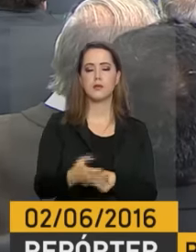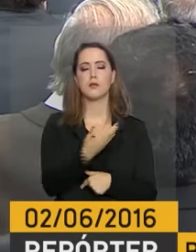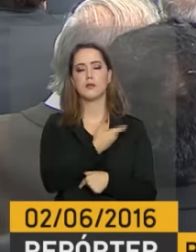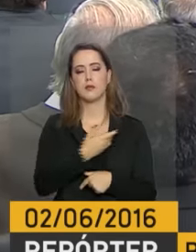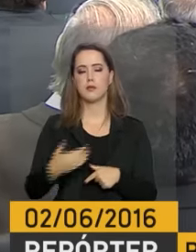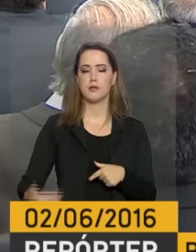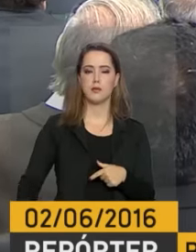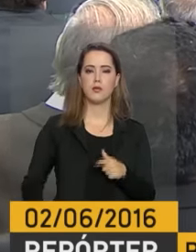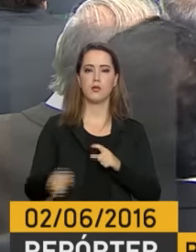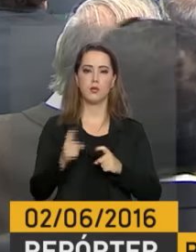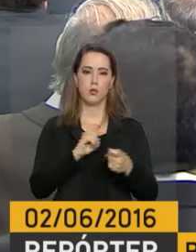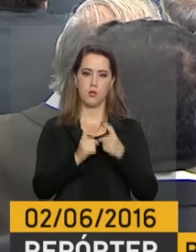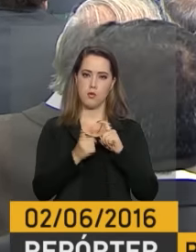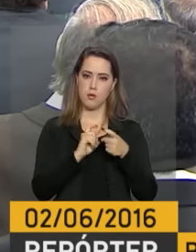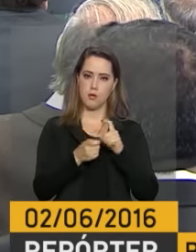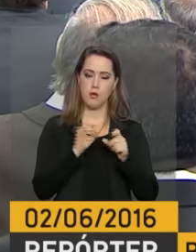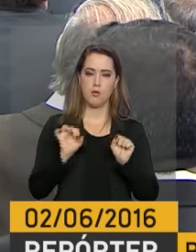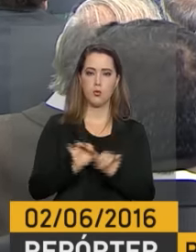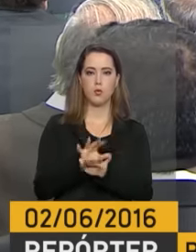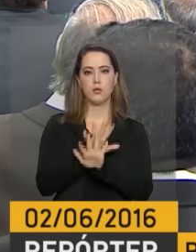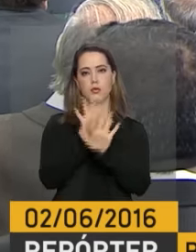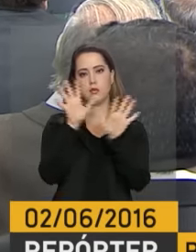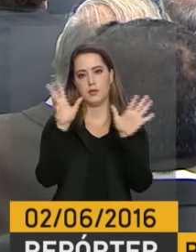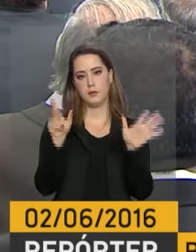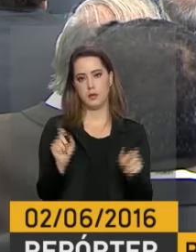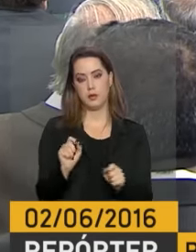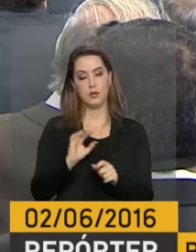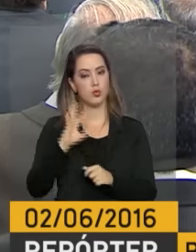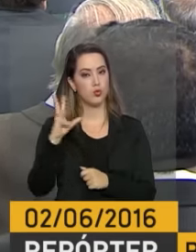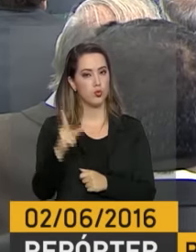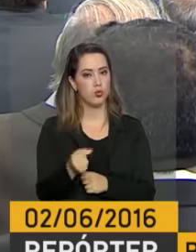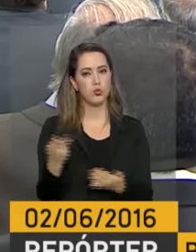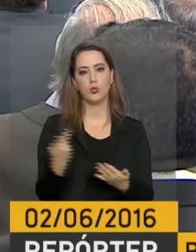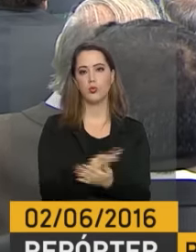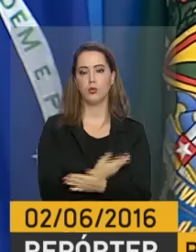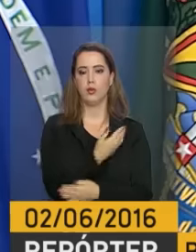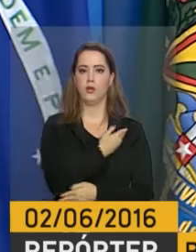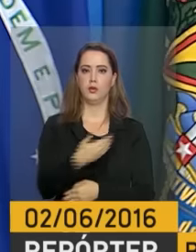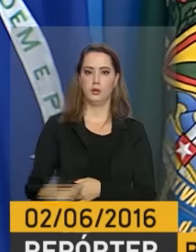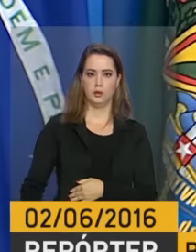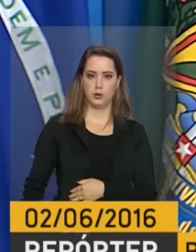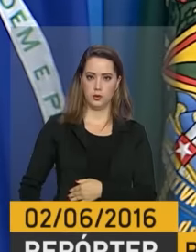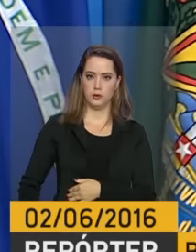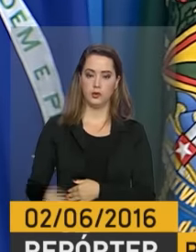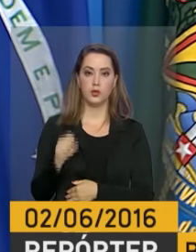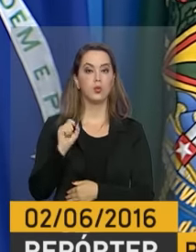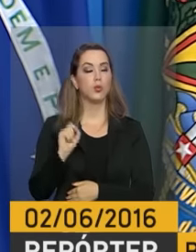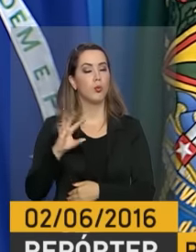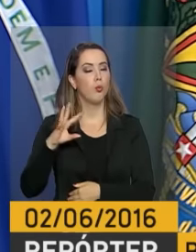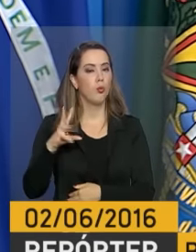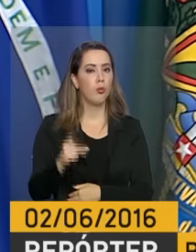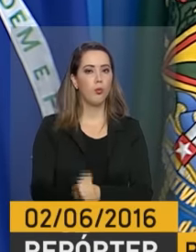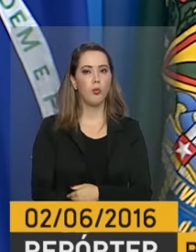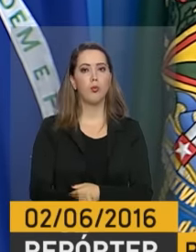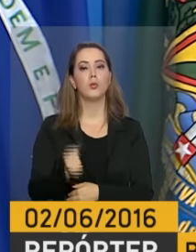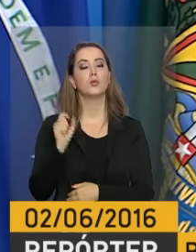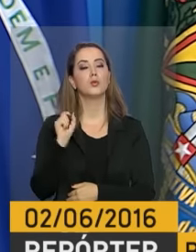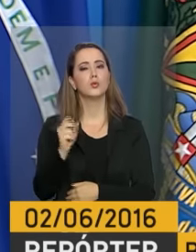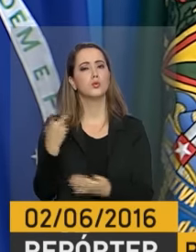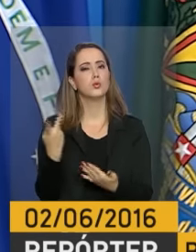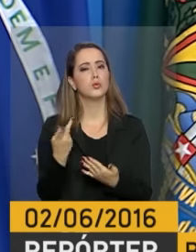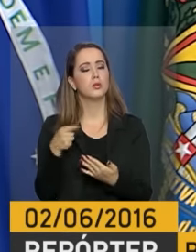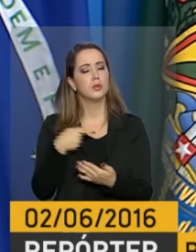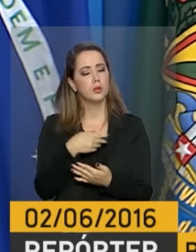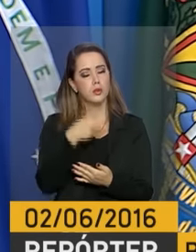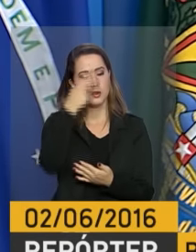e da transparência absoluta de todos os atos públicos. Portanto, até, Torquato, pela presença daqueles que estão